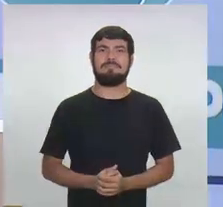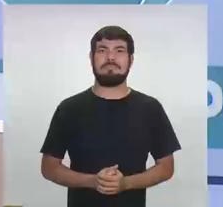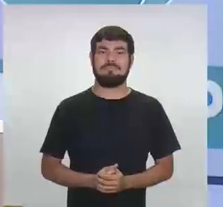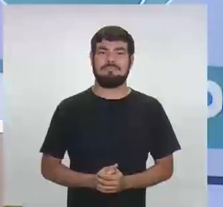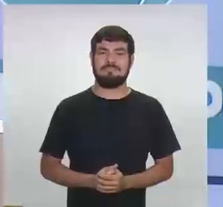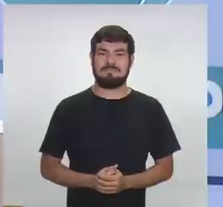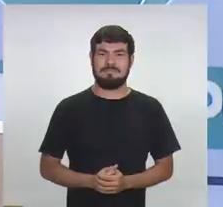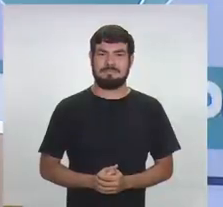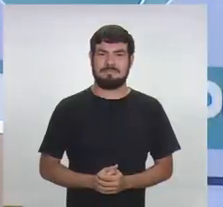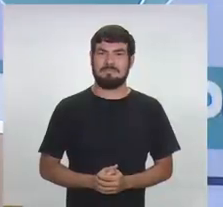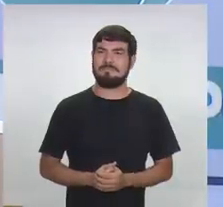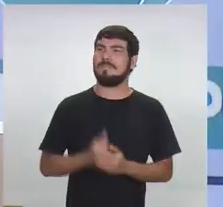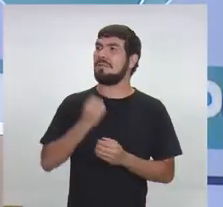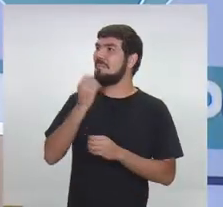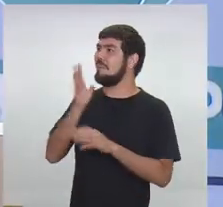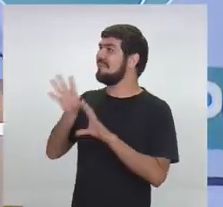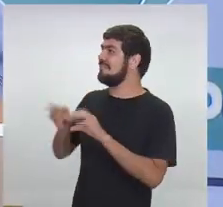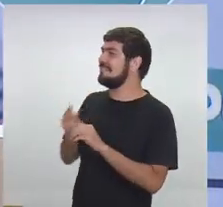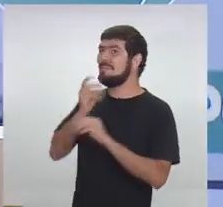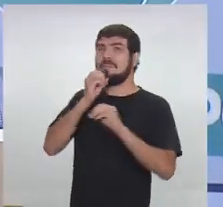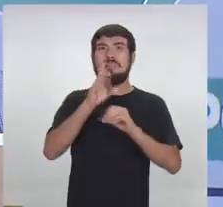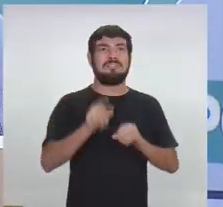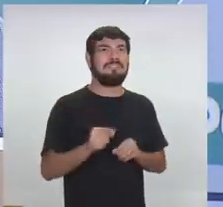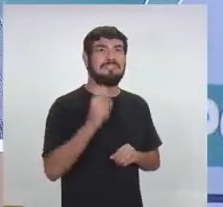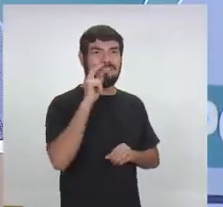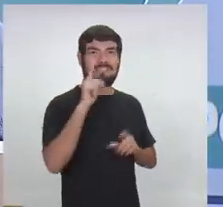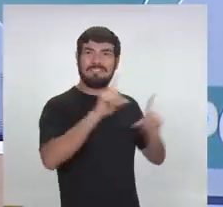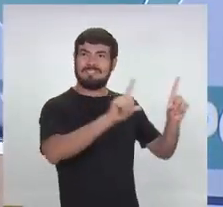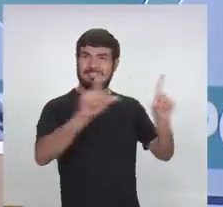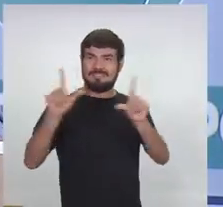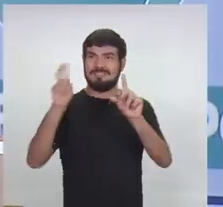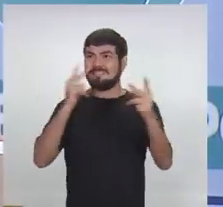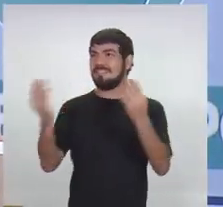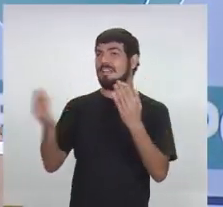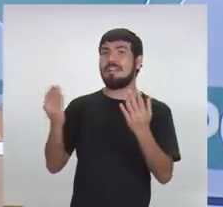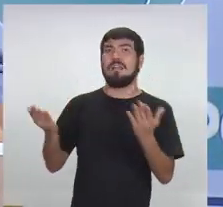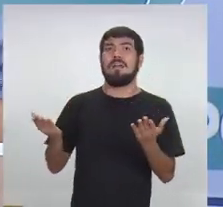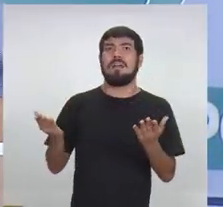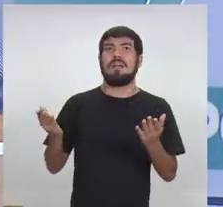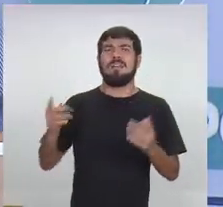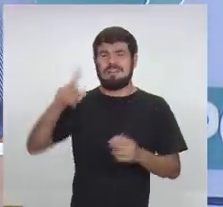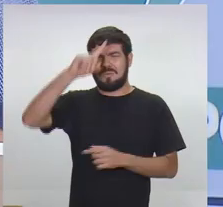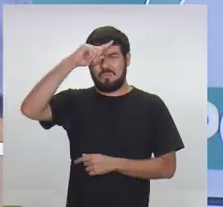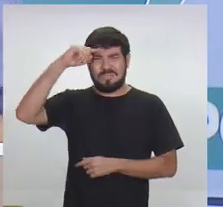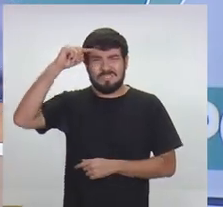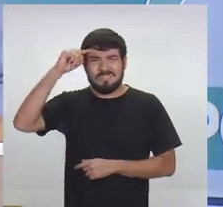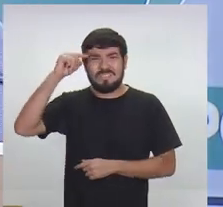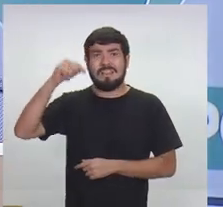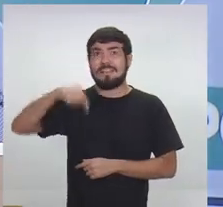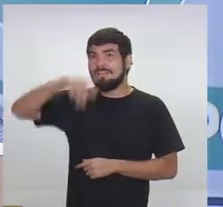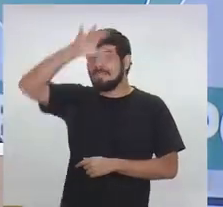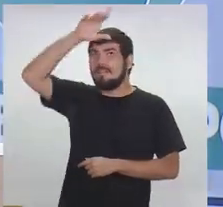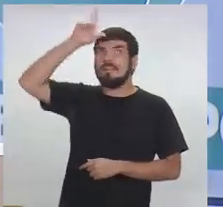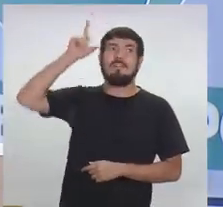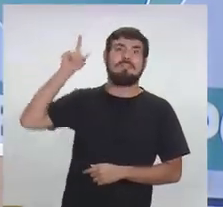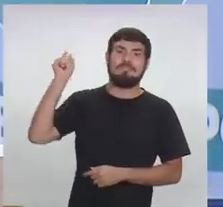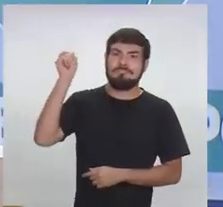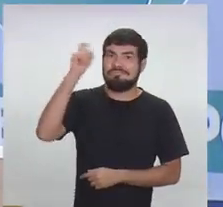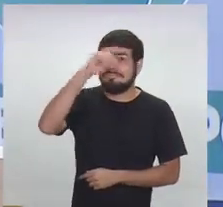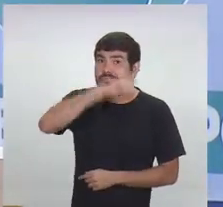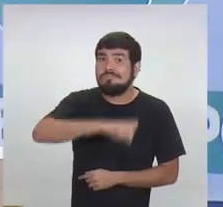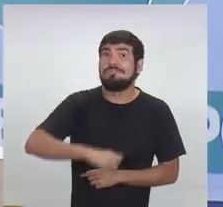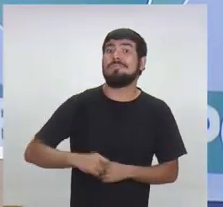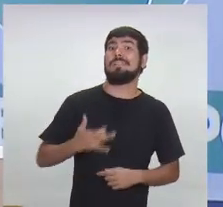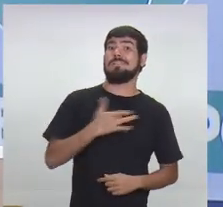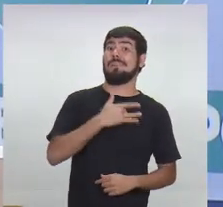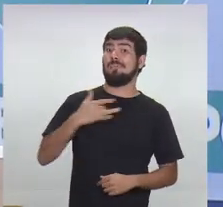boa noite e boa noite a todos os telespectadores vive um momento muito difícil em relação